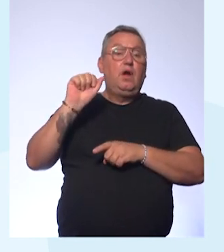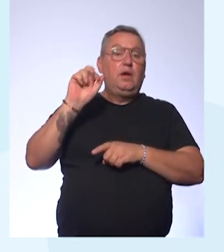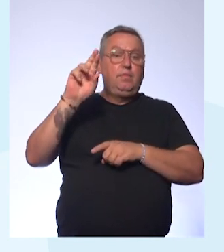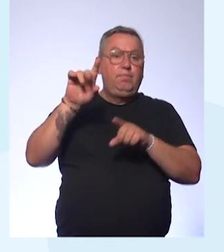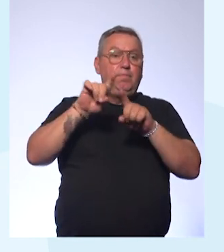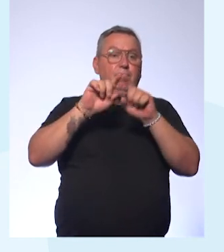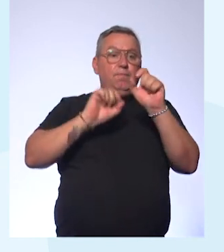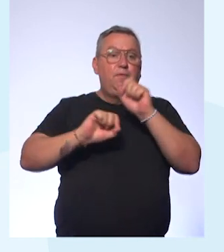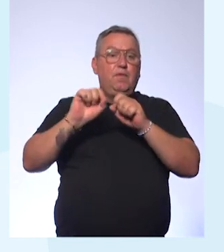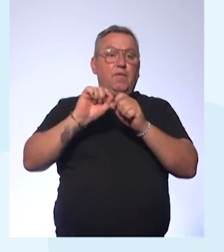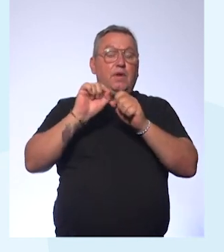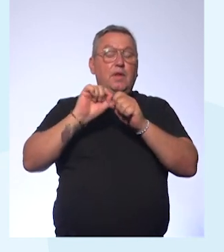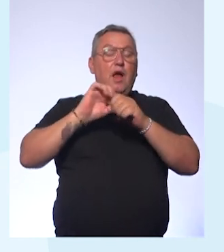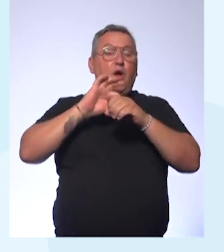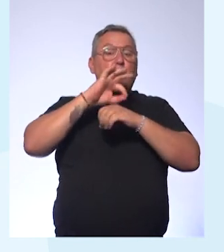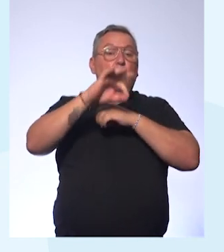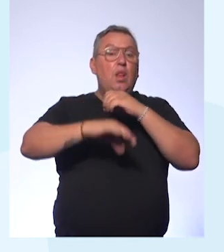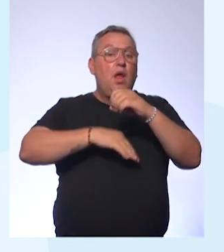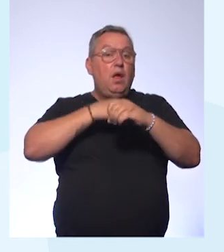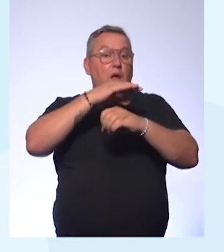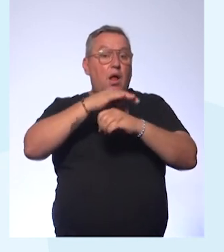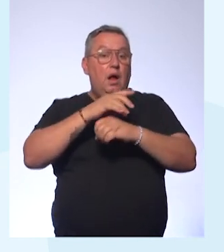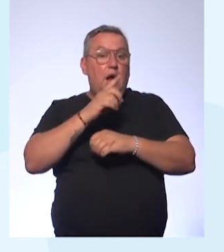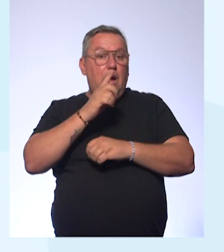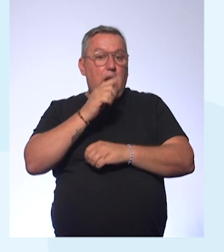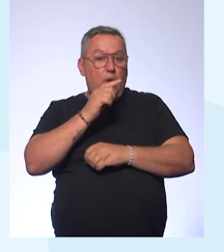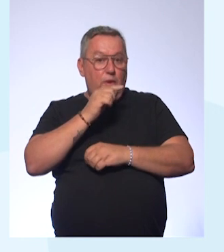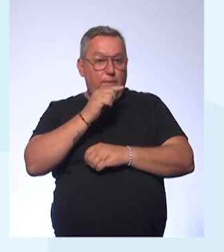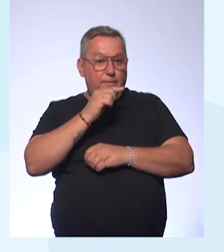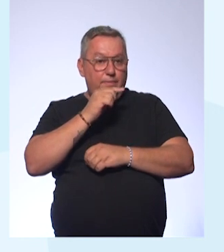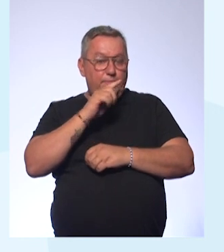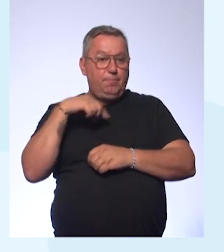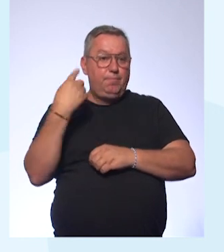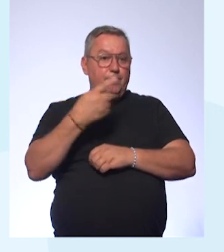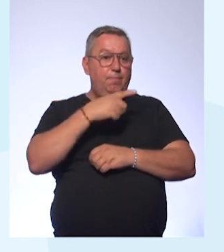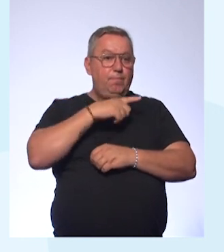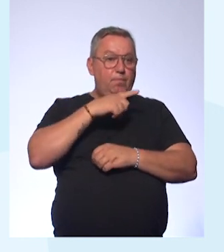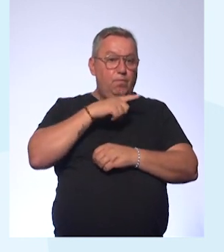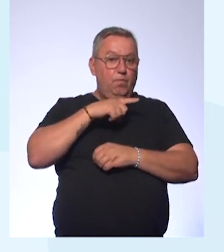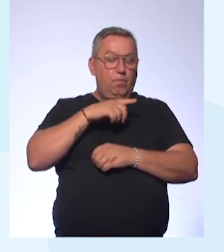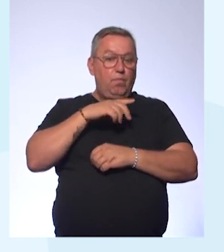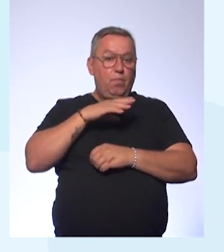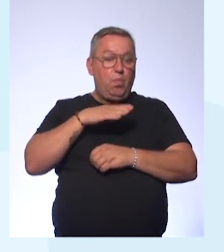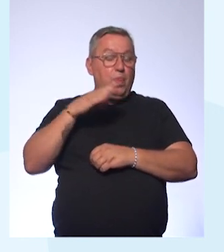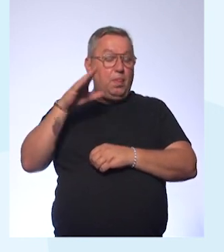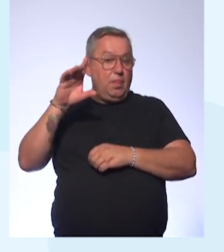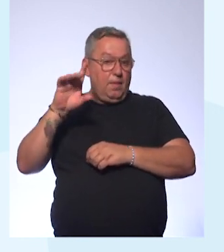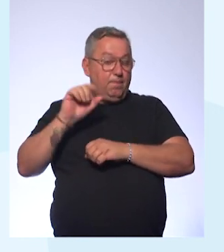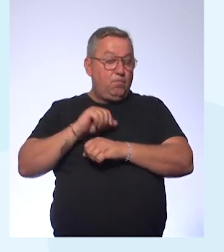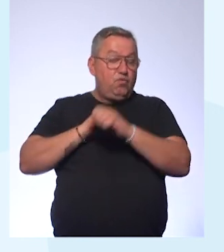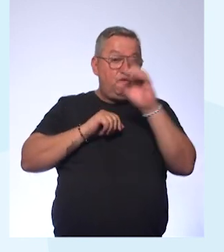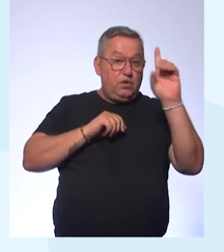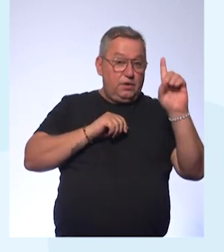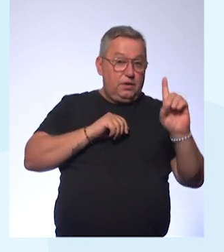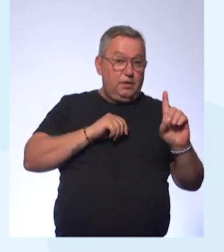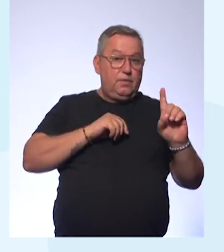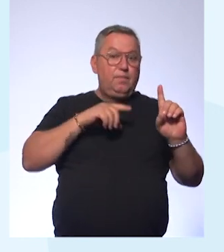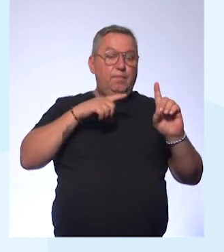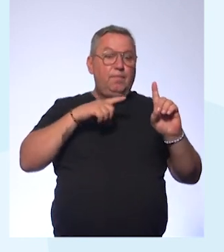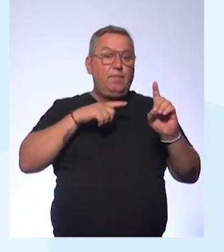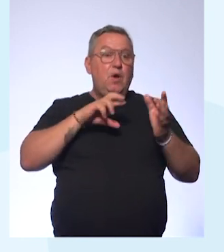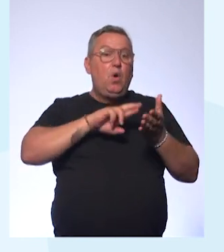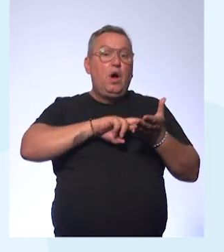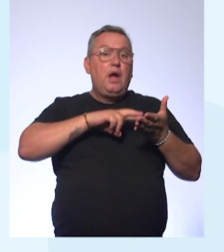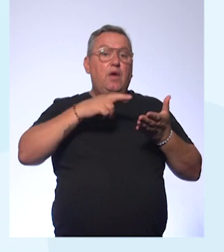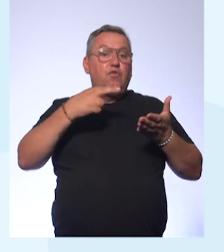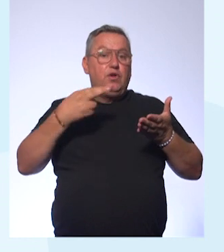formar a molécula de água. Então, aqui nós temos, do lado direito, nós temos os reagentes, do